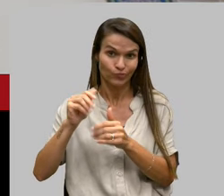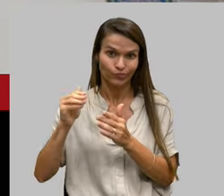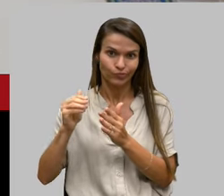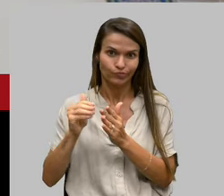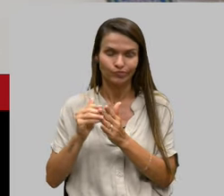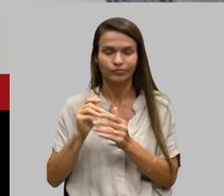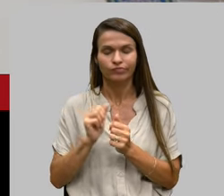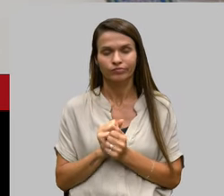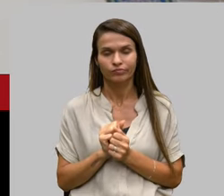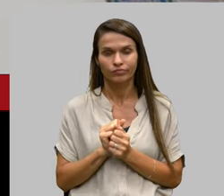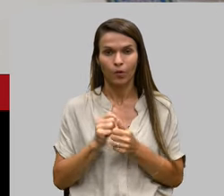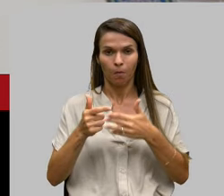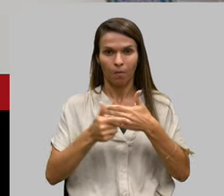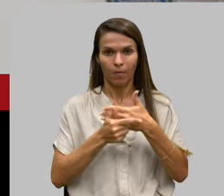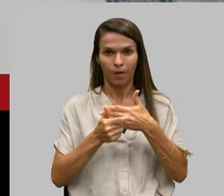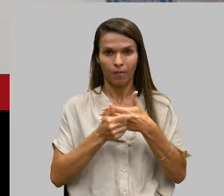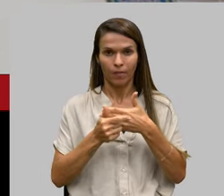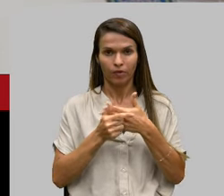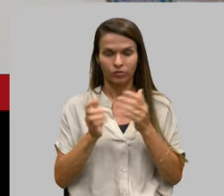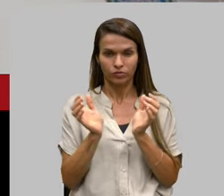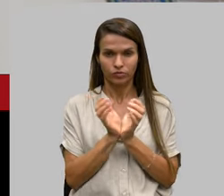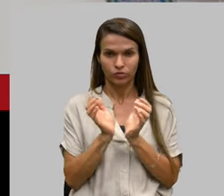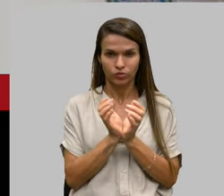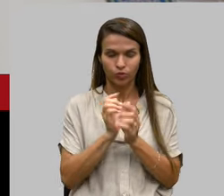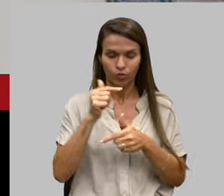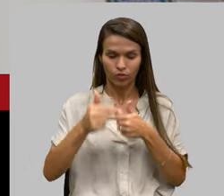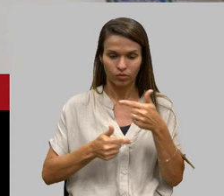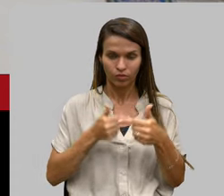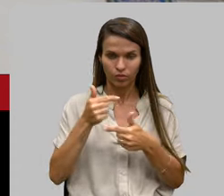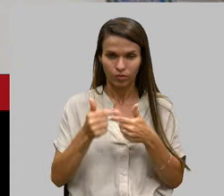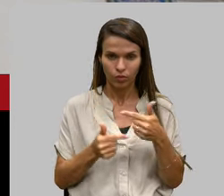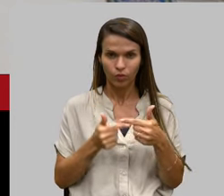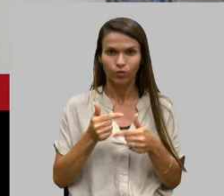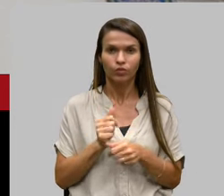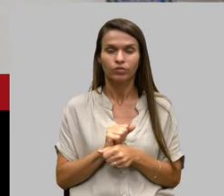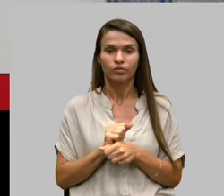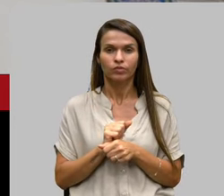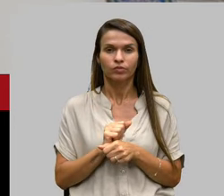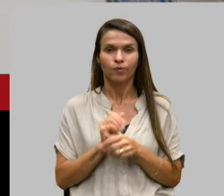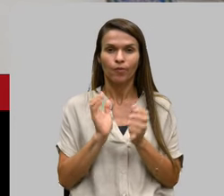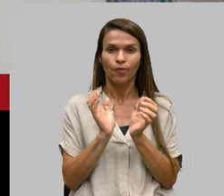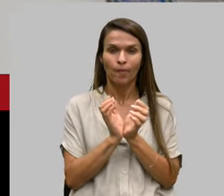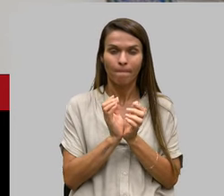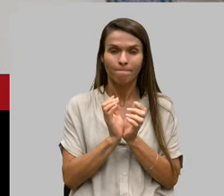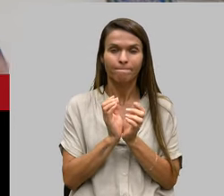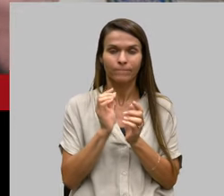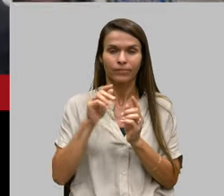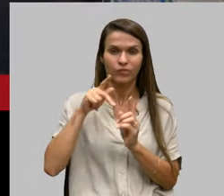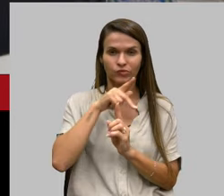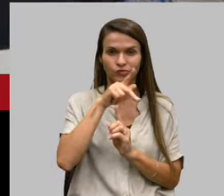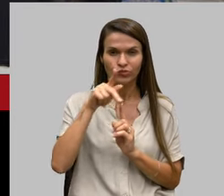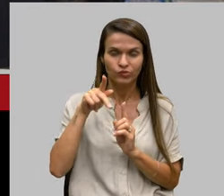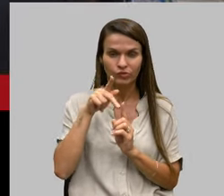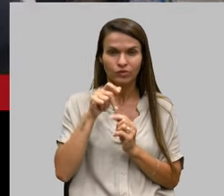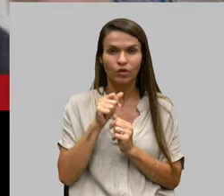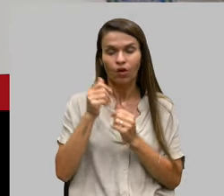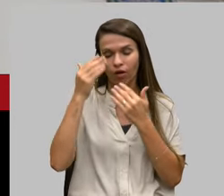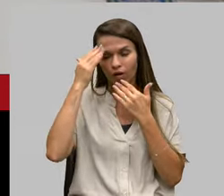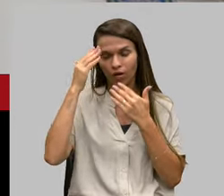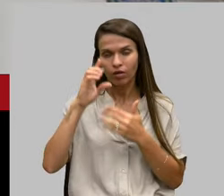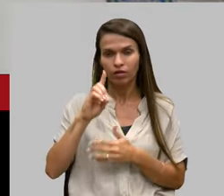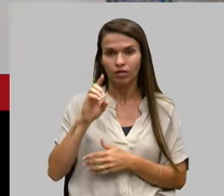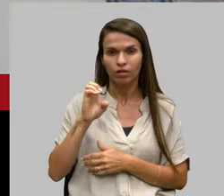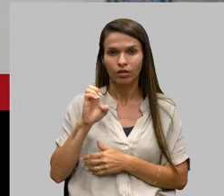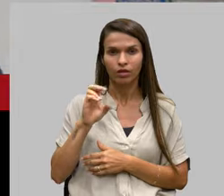eh de de trabalho comissão de previdência e assistência social eu quero agradecer aqui ao des né